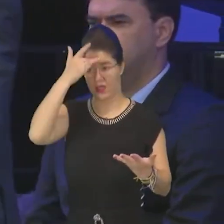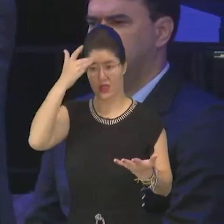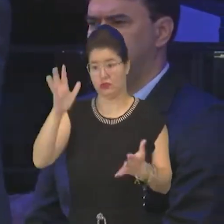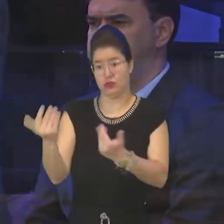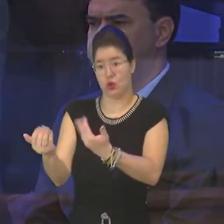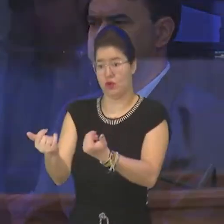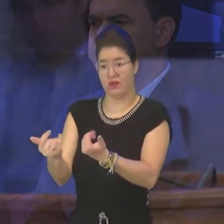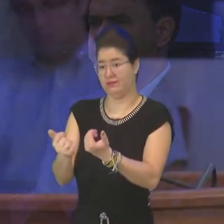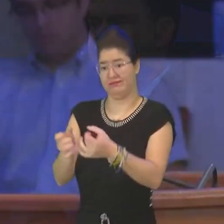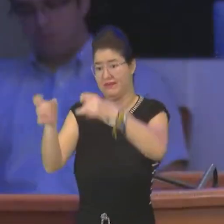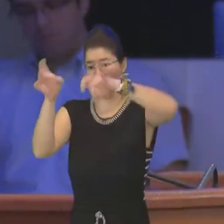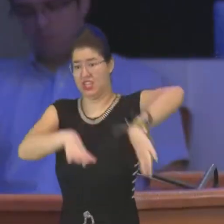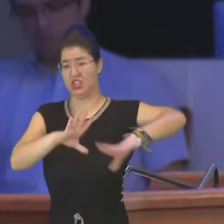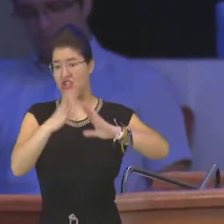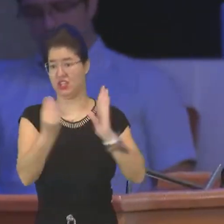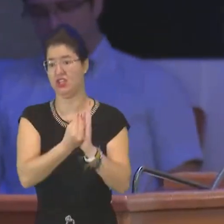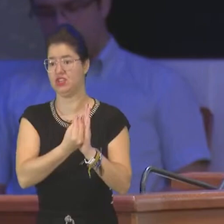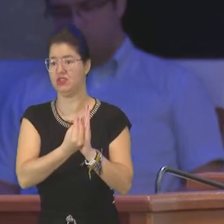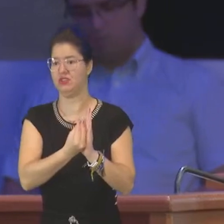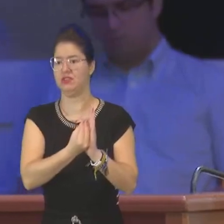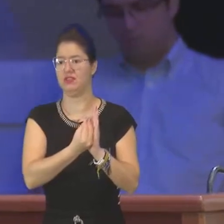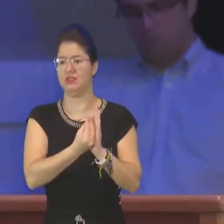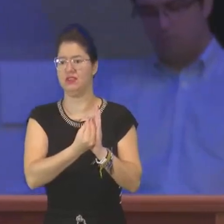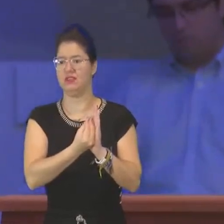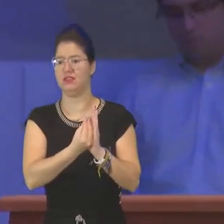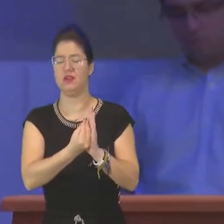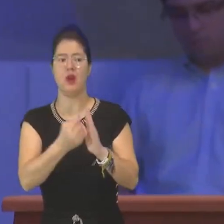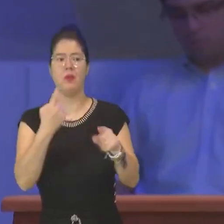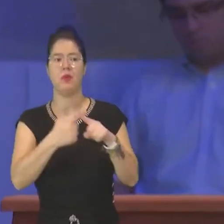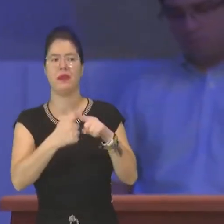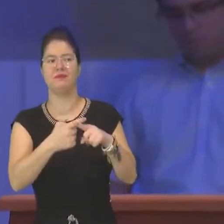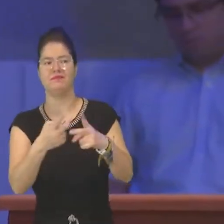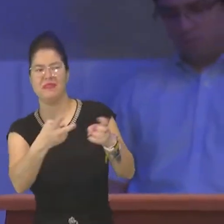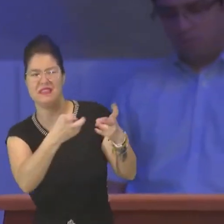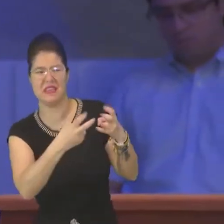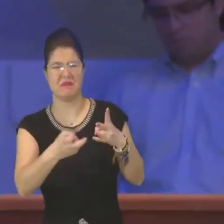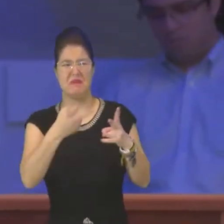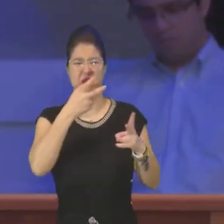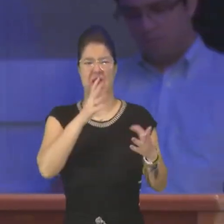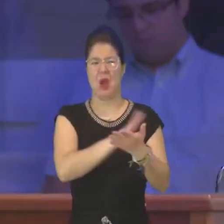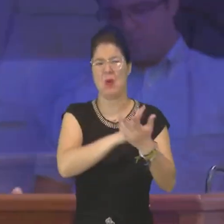viu o corte de cabelo dessa pessoa? Você viu que ele tem uma tatuagem aqui?